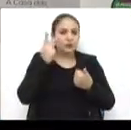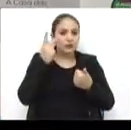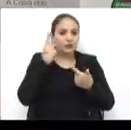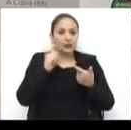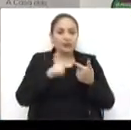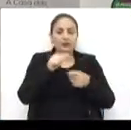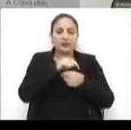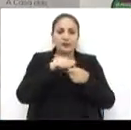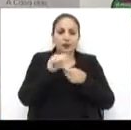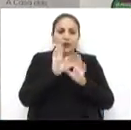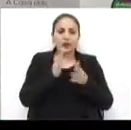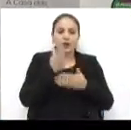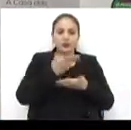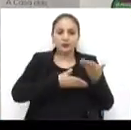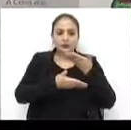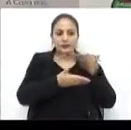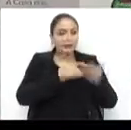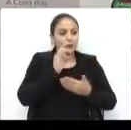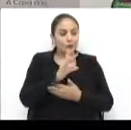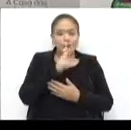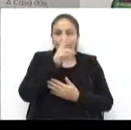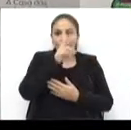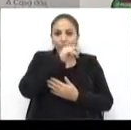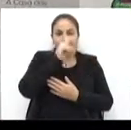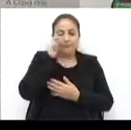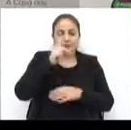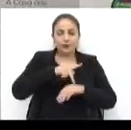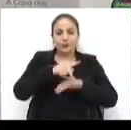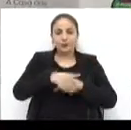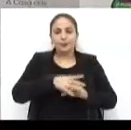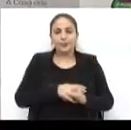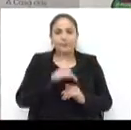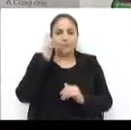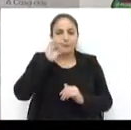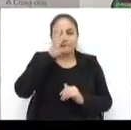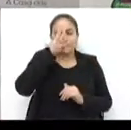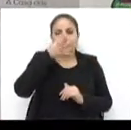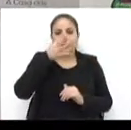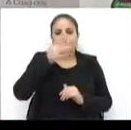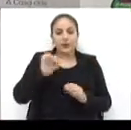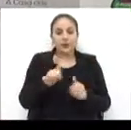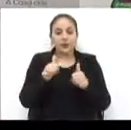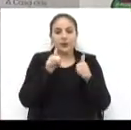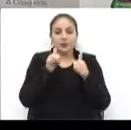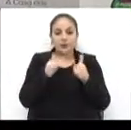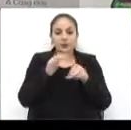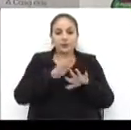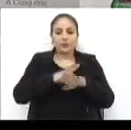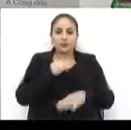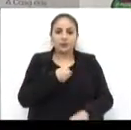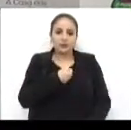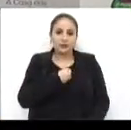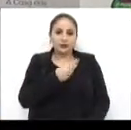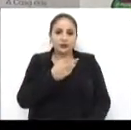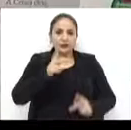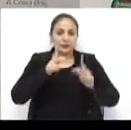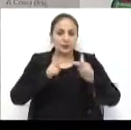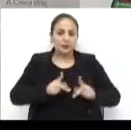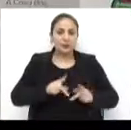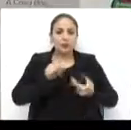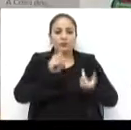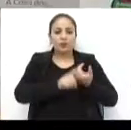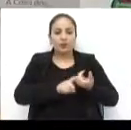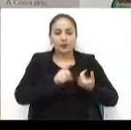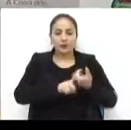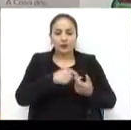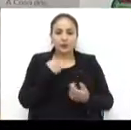o Hospital da Cidade, a gente não está atendendo só o município de Passo Fundo, a gente está solucionando, ou melhor, melhorando a vida de muitas pessoas e que